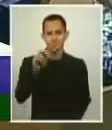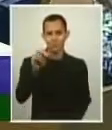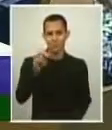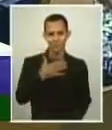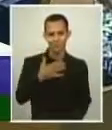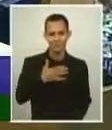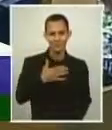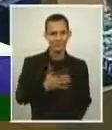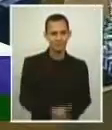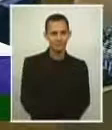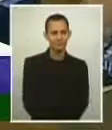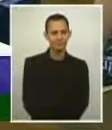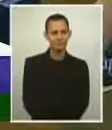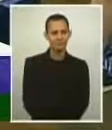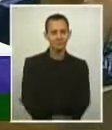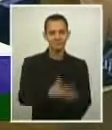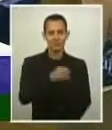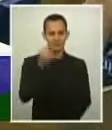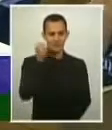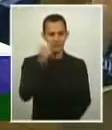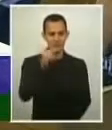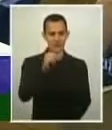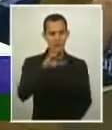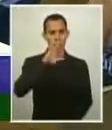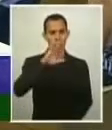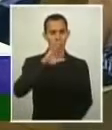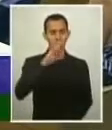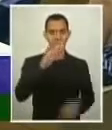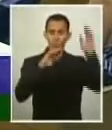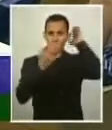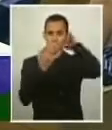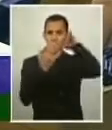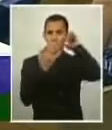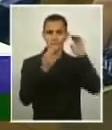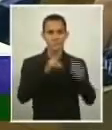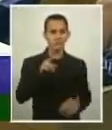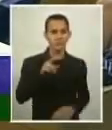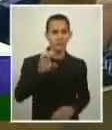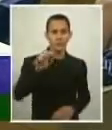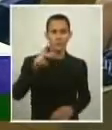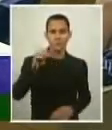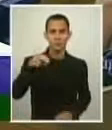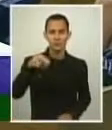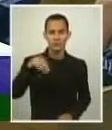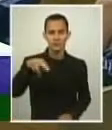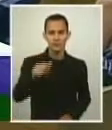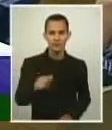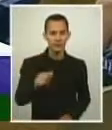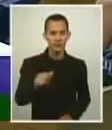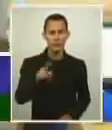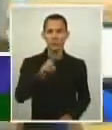que era a filha de índio e se chamava Eponina bom